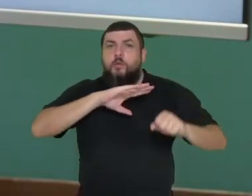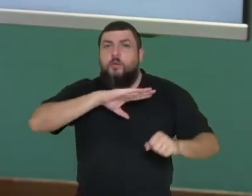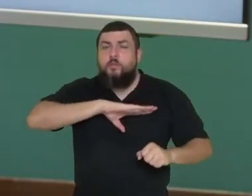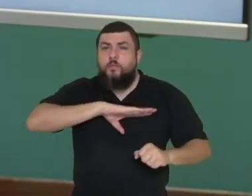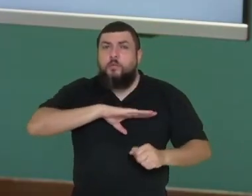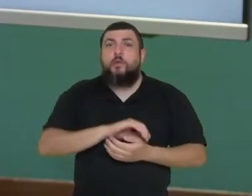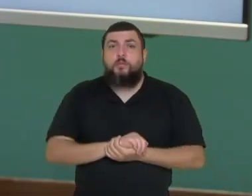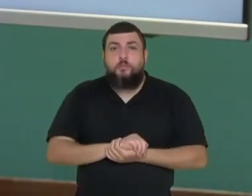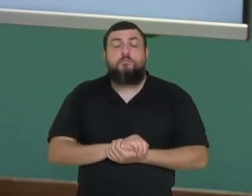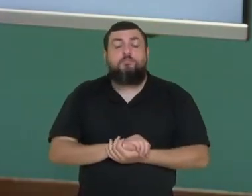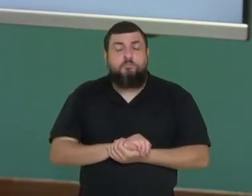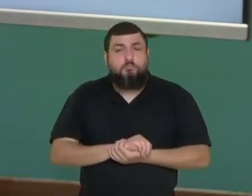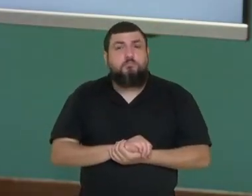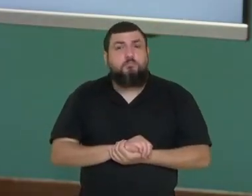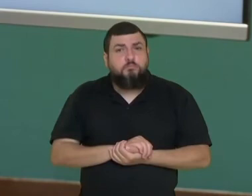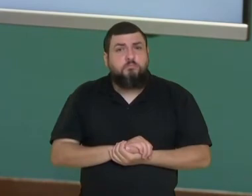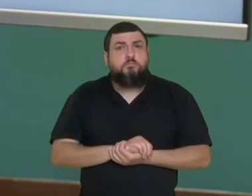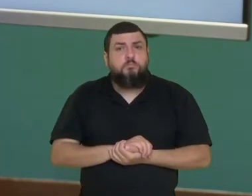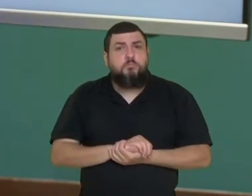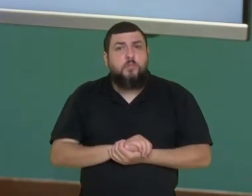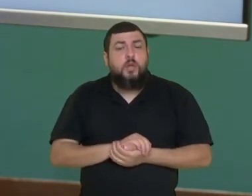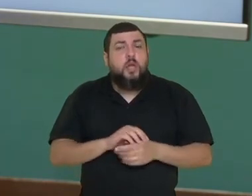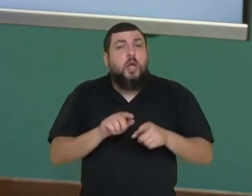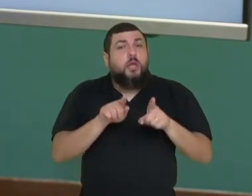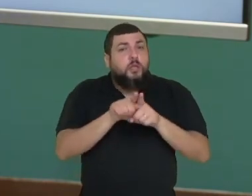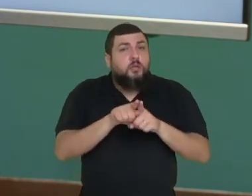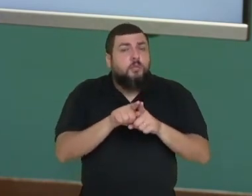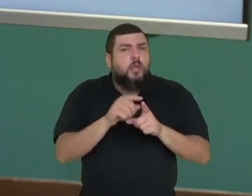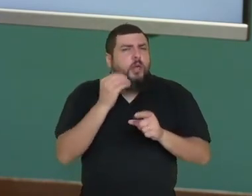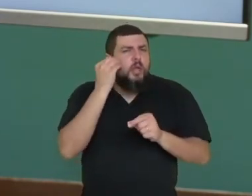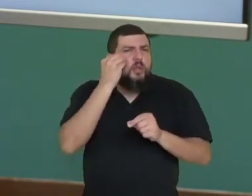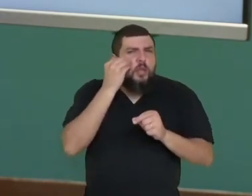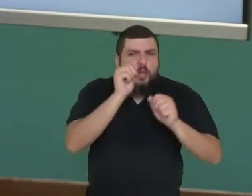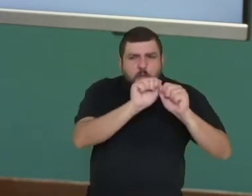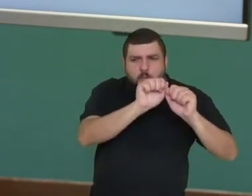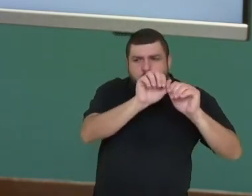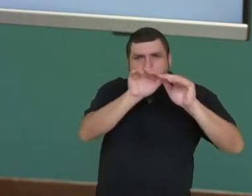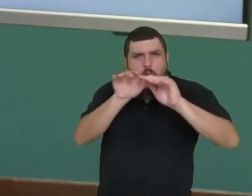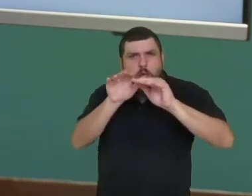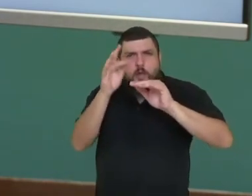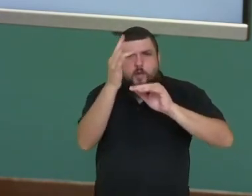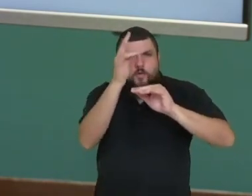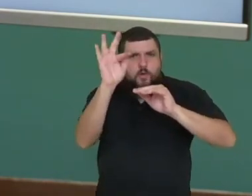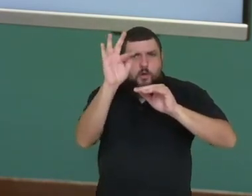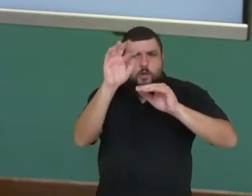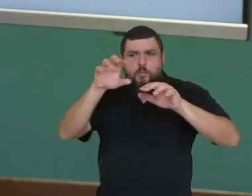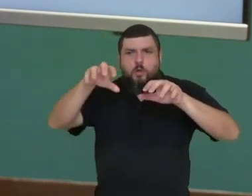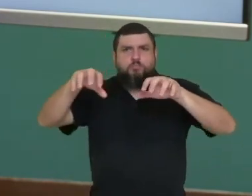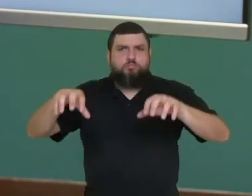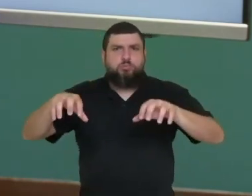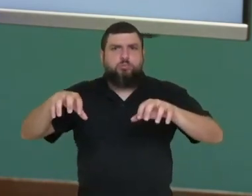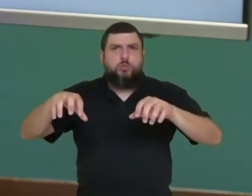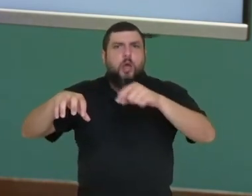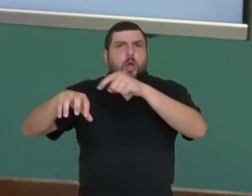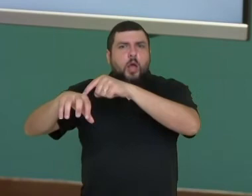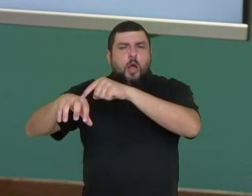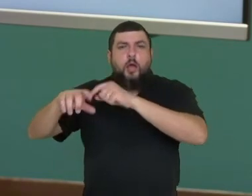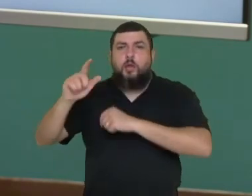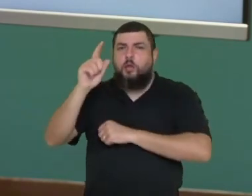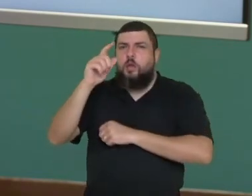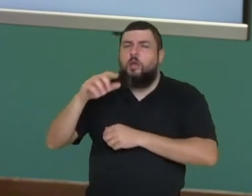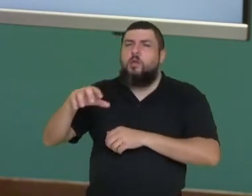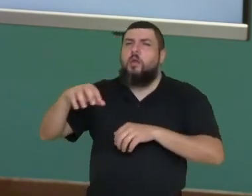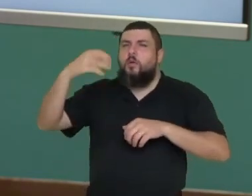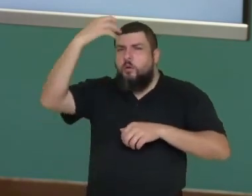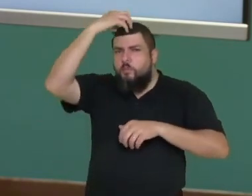E queriam mais. Queriam invadir a região da França, mas daí bateram de frente com o reino germânico cristão, né?